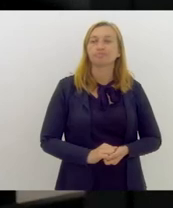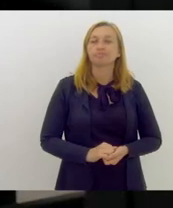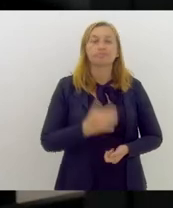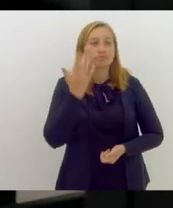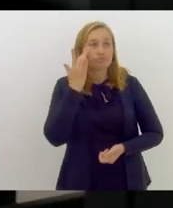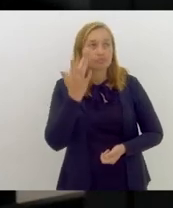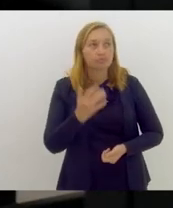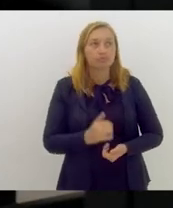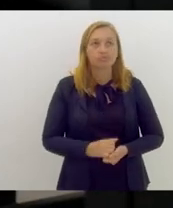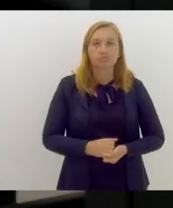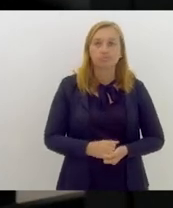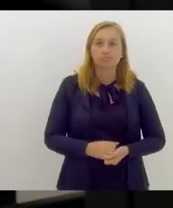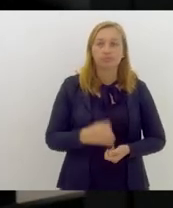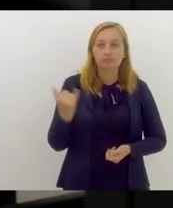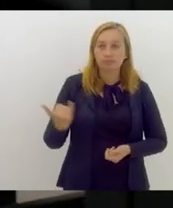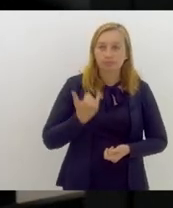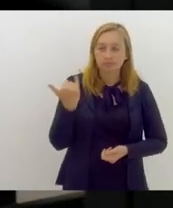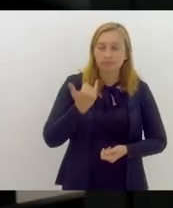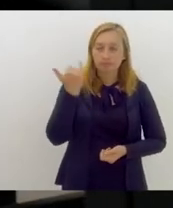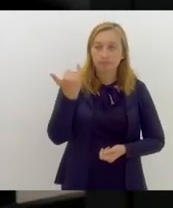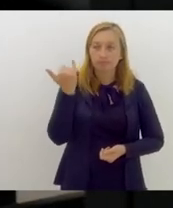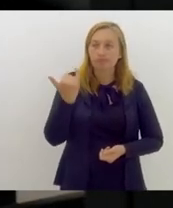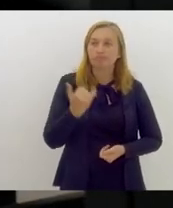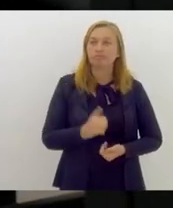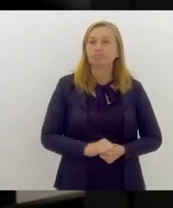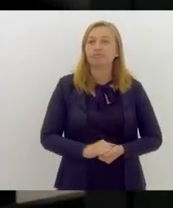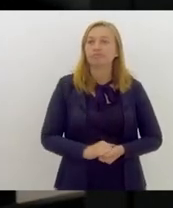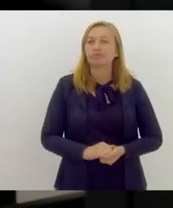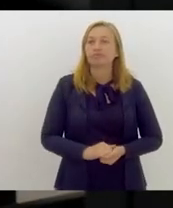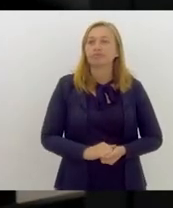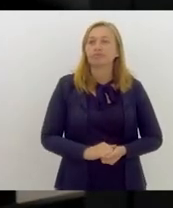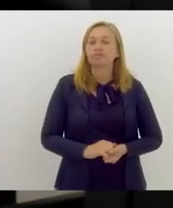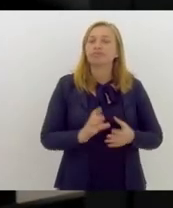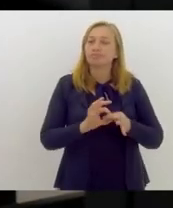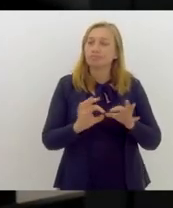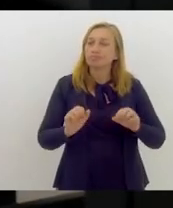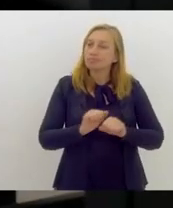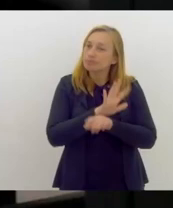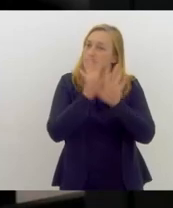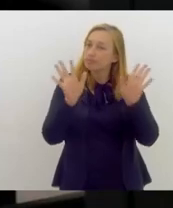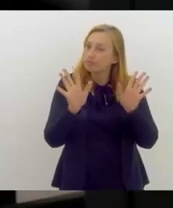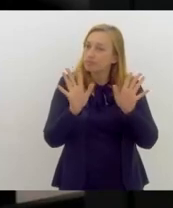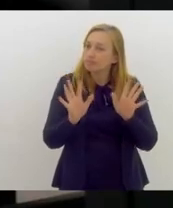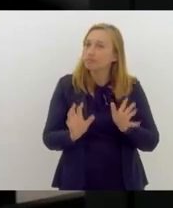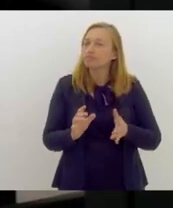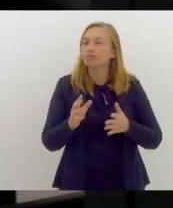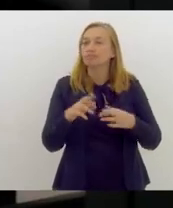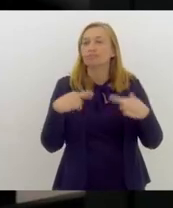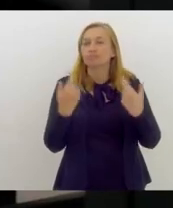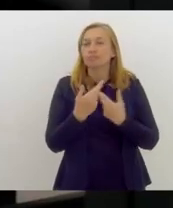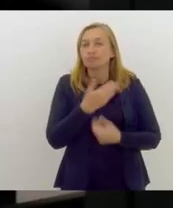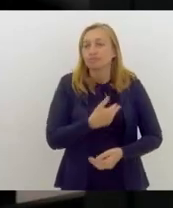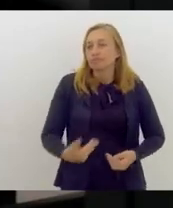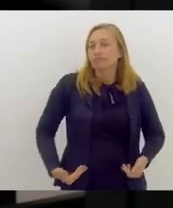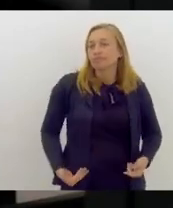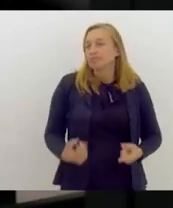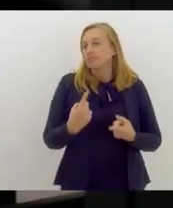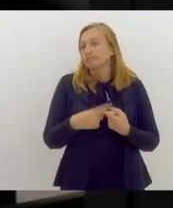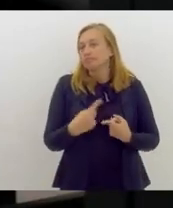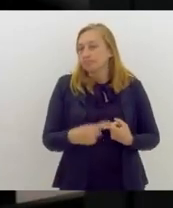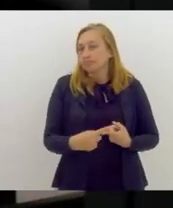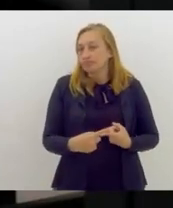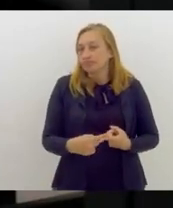um ponto muito importante é a gente deixar bem claro do que se trata essa audiência pública porque também